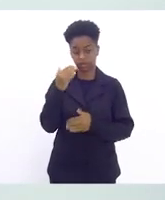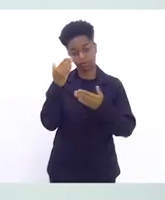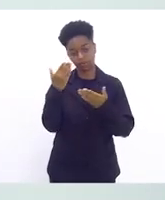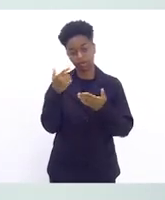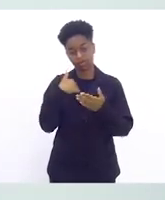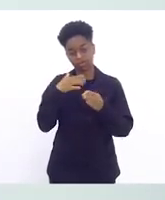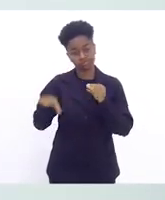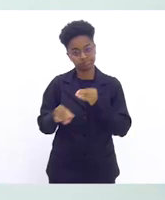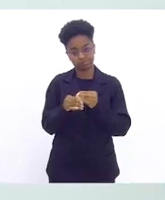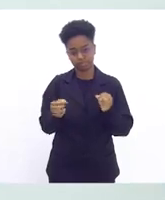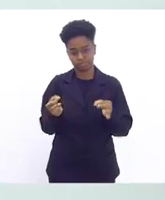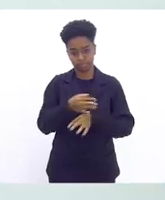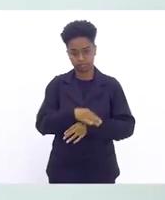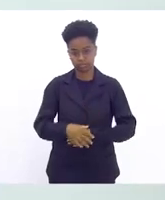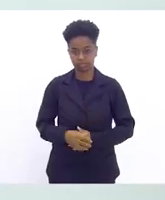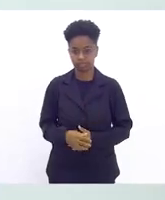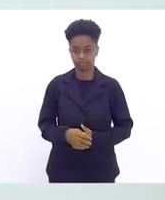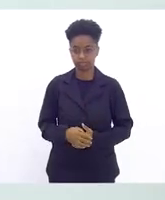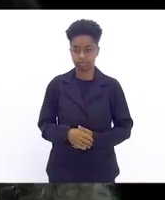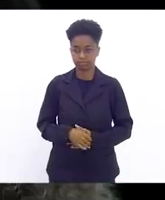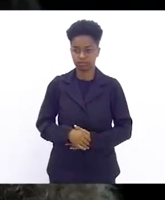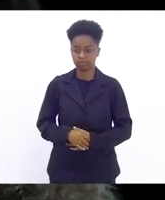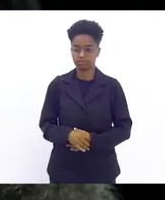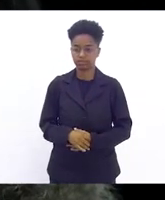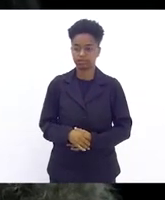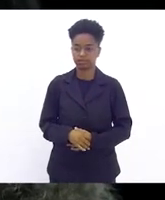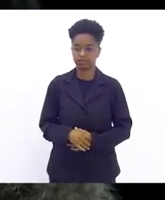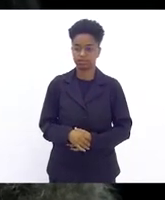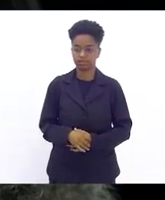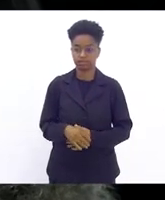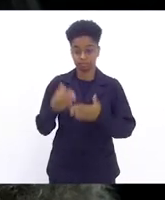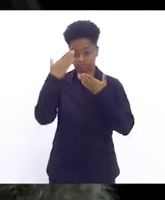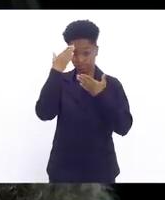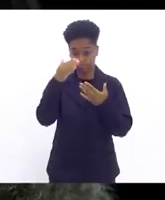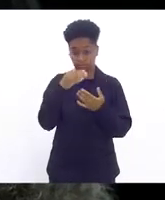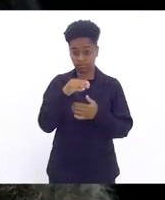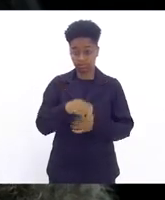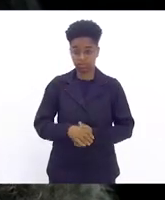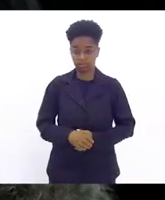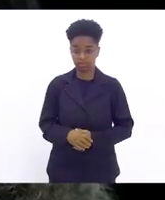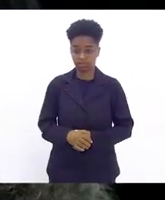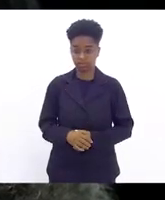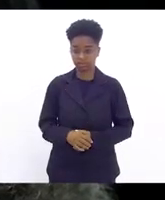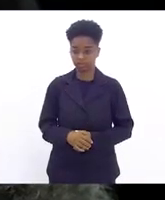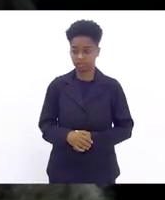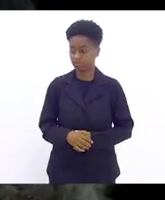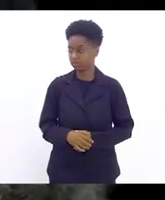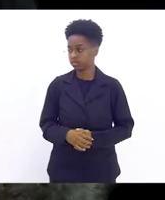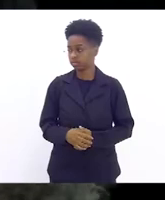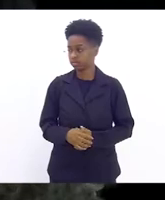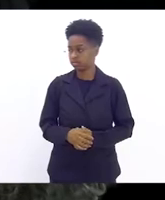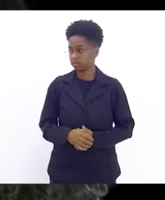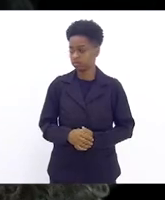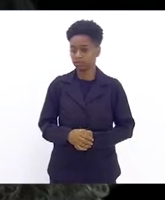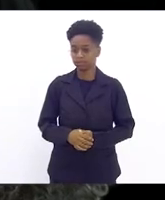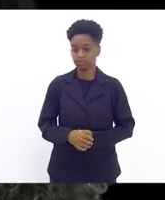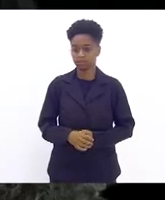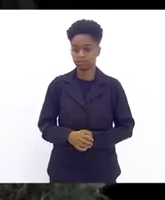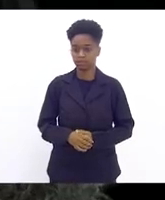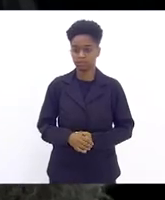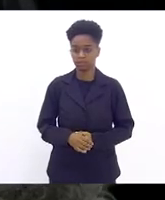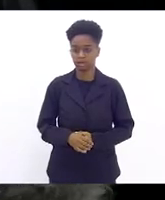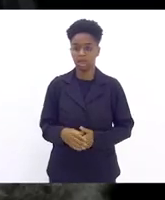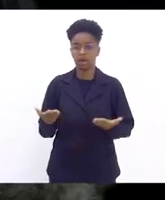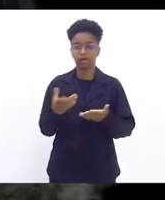de acrescentar obrigada Obrigado filho por gentileza desejar vamos lá Verônica vou te responder várias